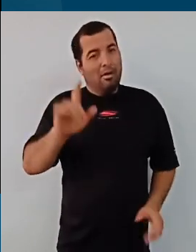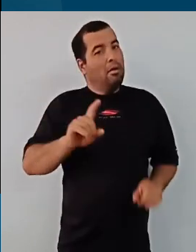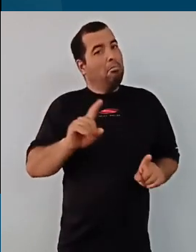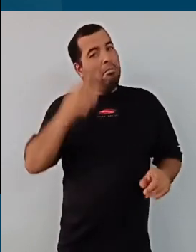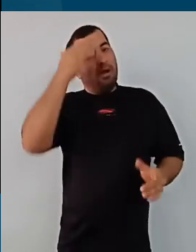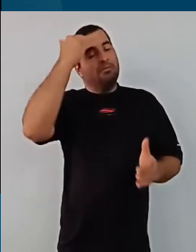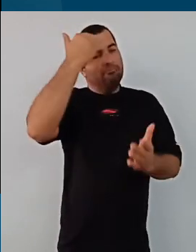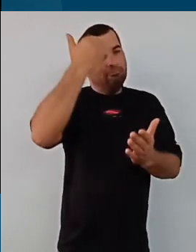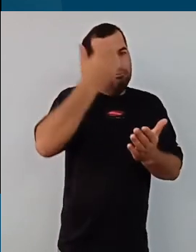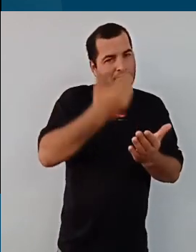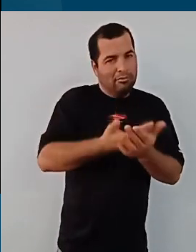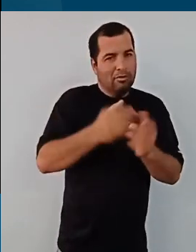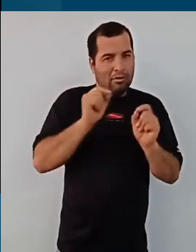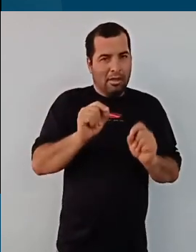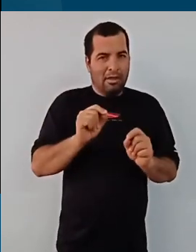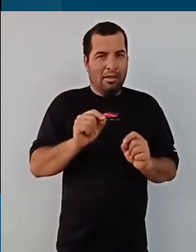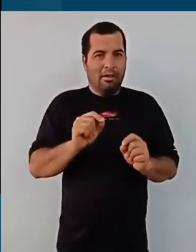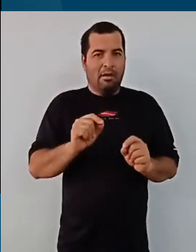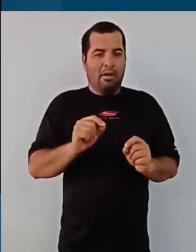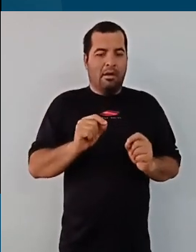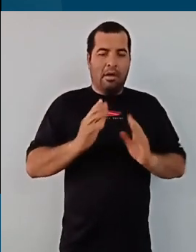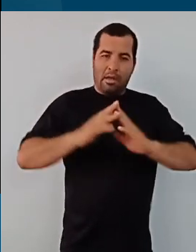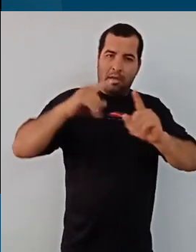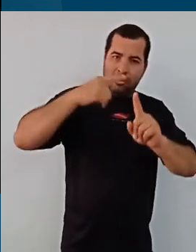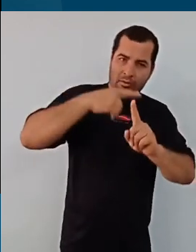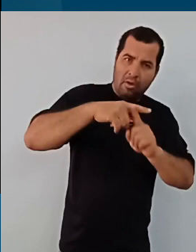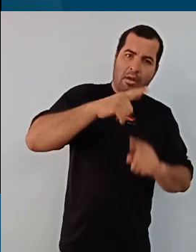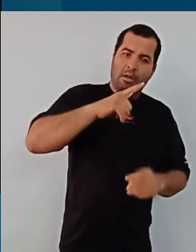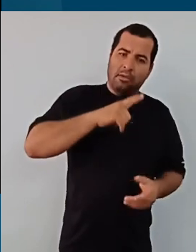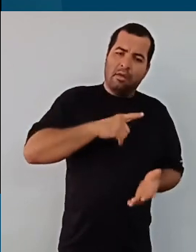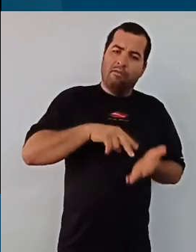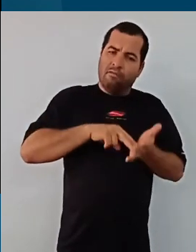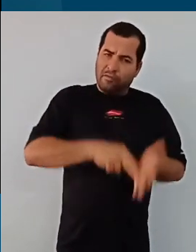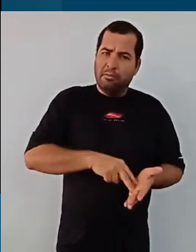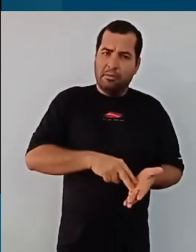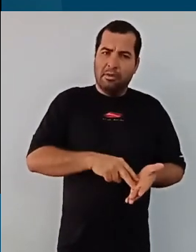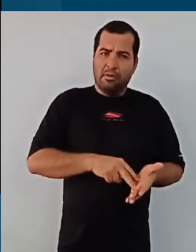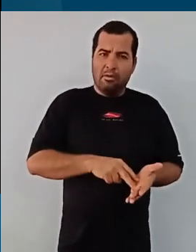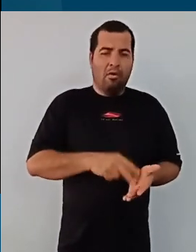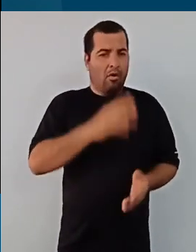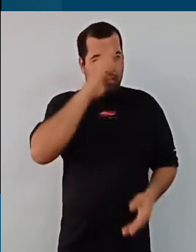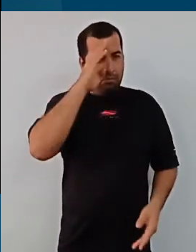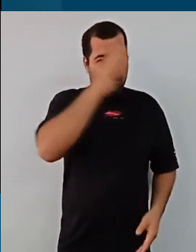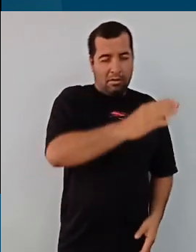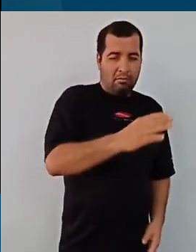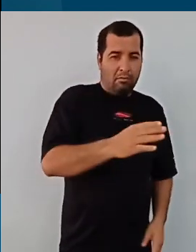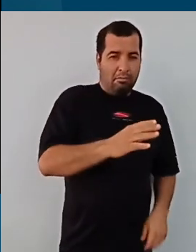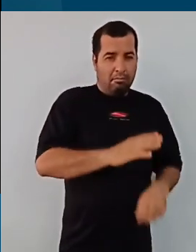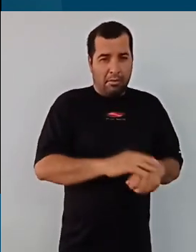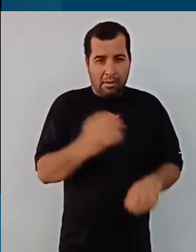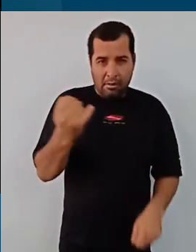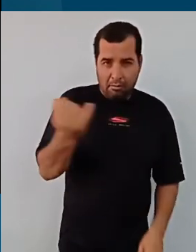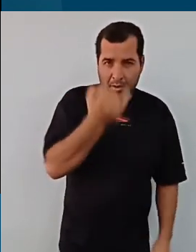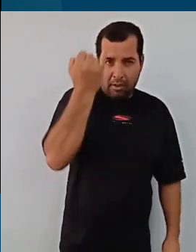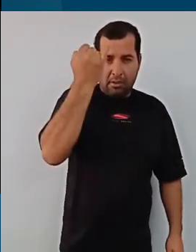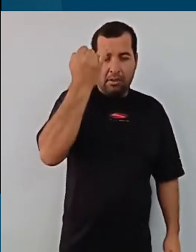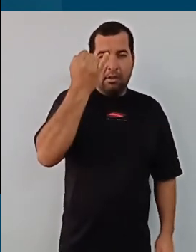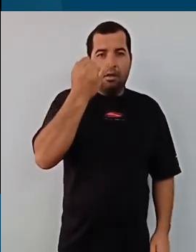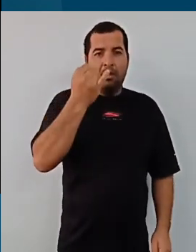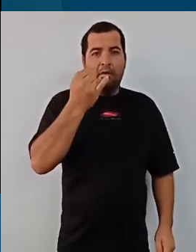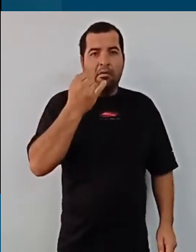firmemente é que na hora que a escola recupera a sua função primária, que é da formação da